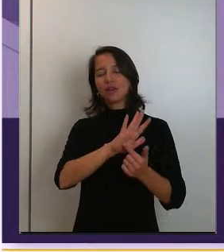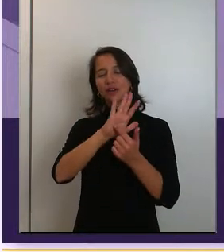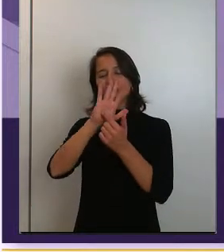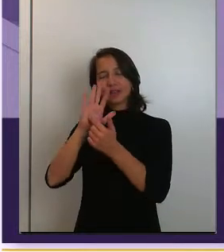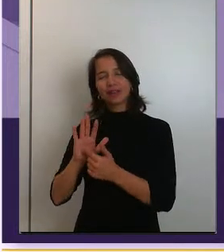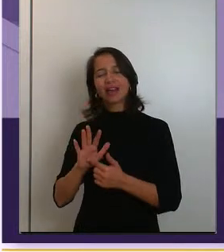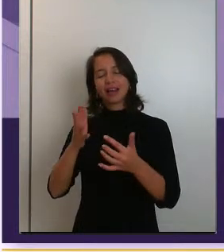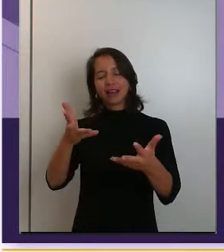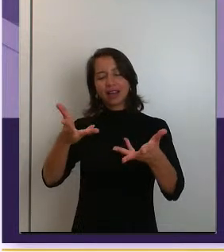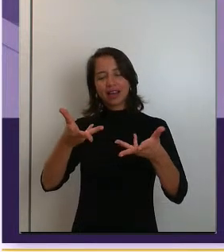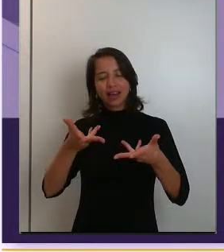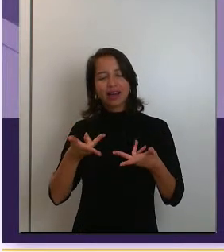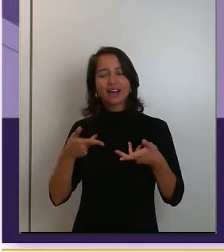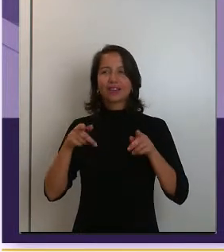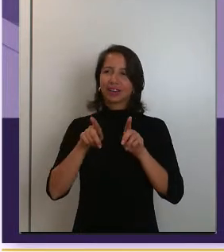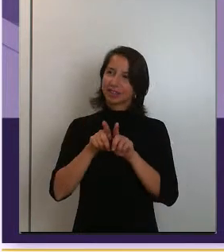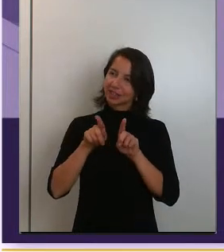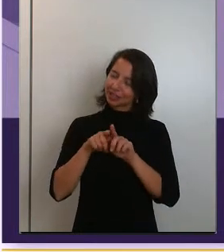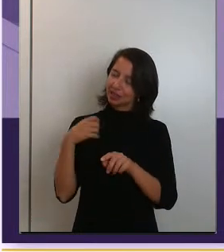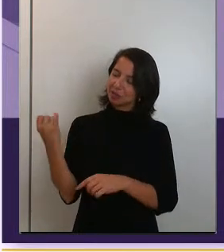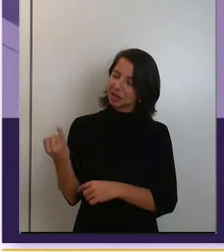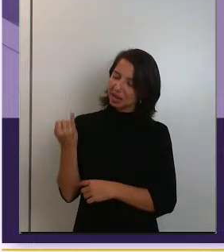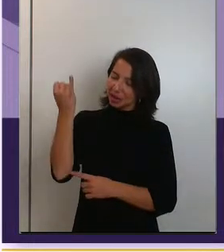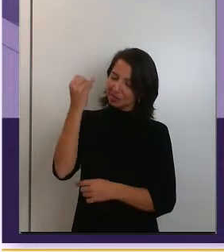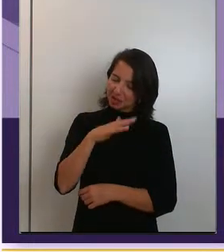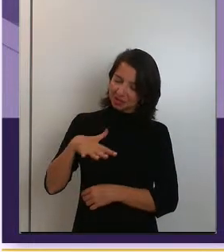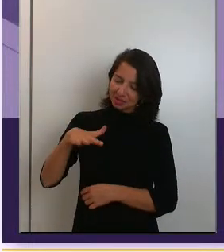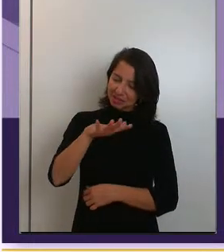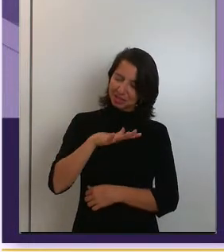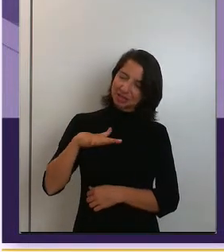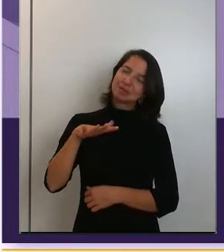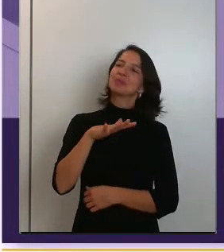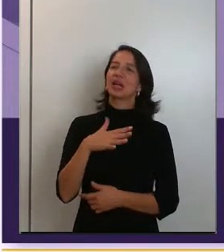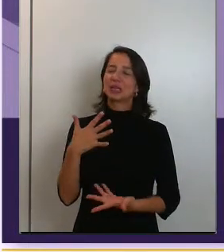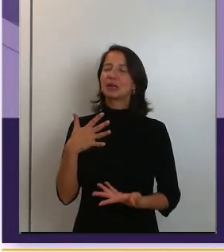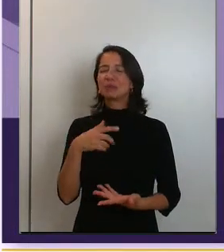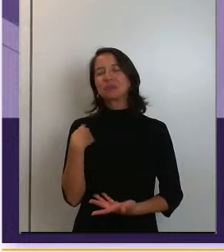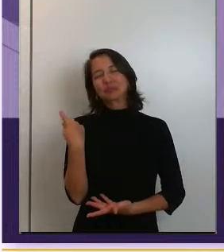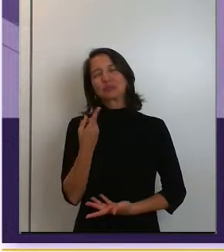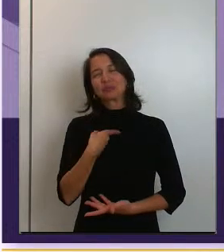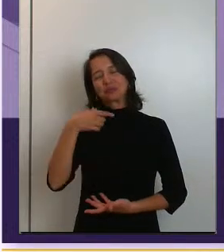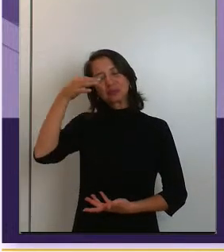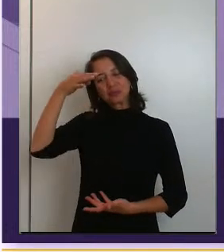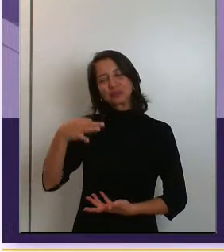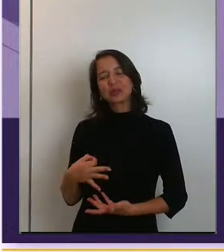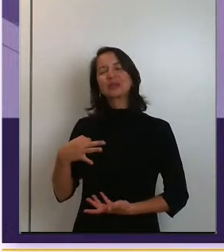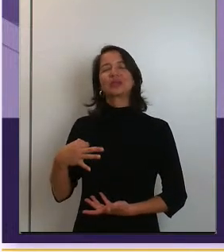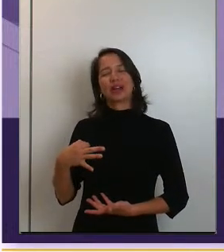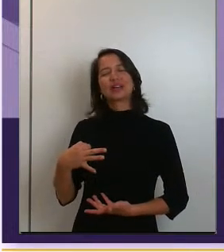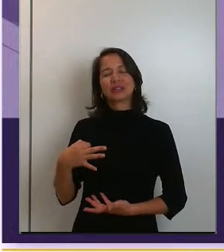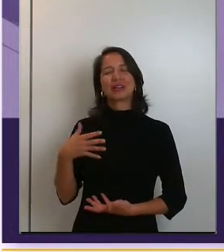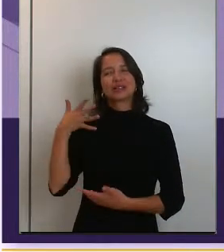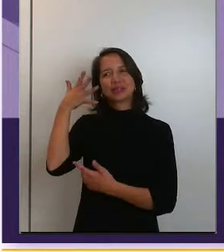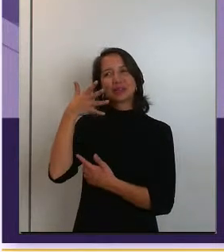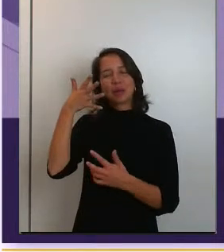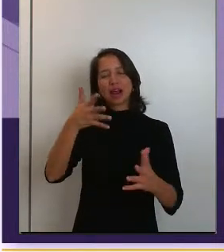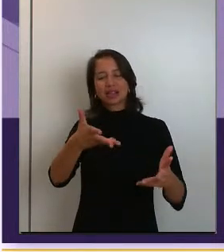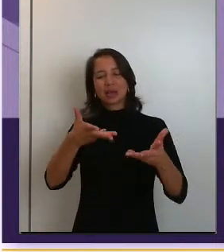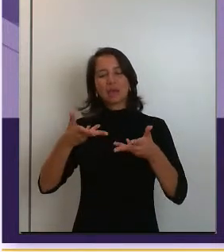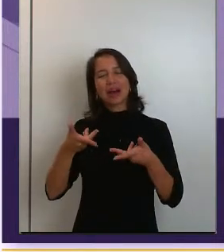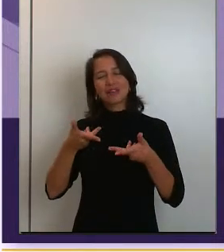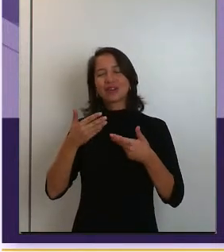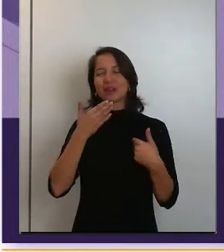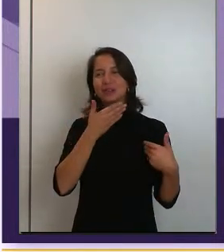tem nos estudos sobre o tema, e tenho certeza que seremos todos agraciados com a brilhante palestra. Dr. Cristiano, por favor,